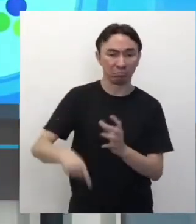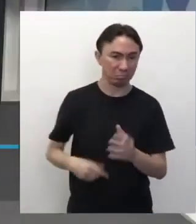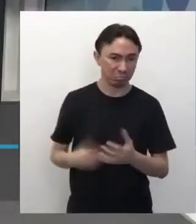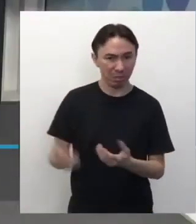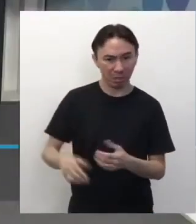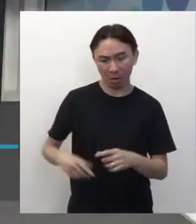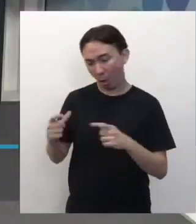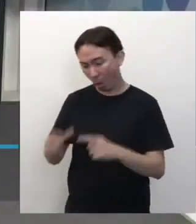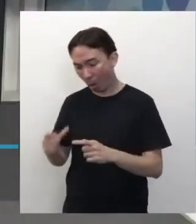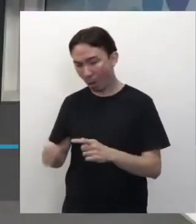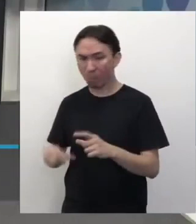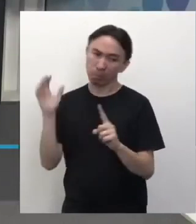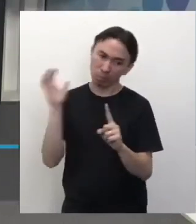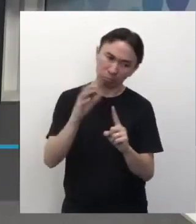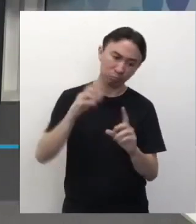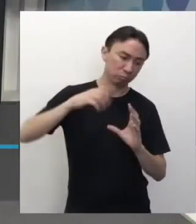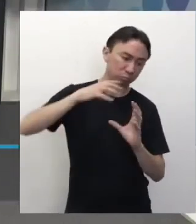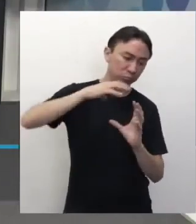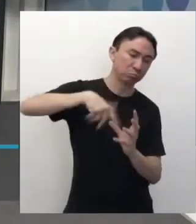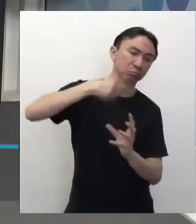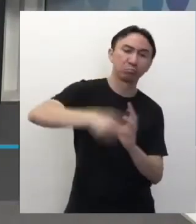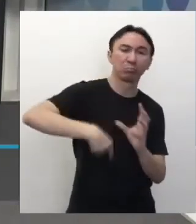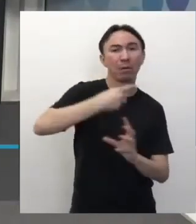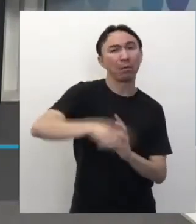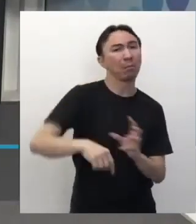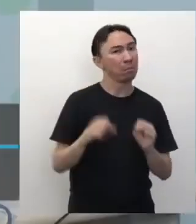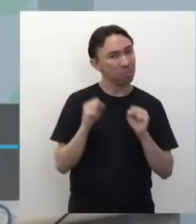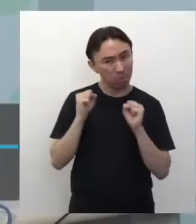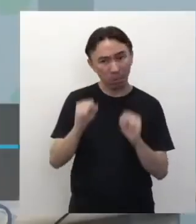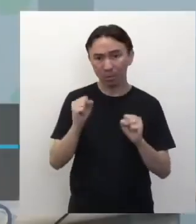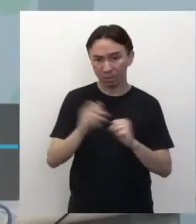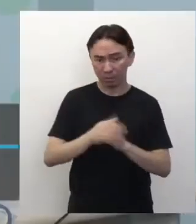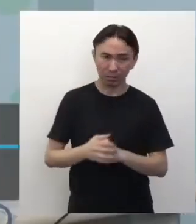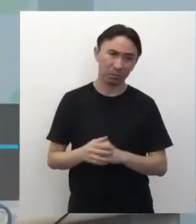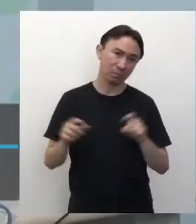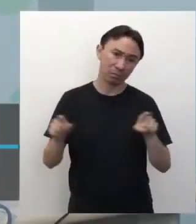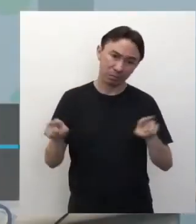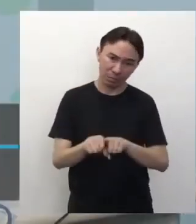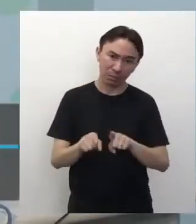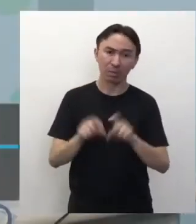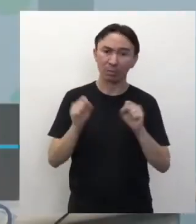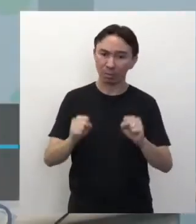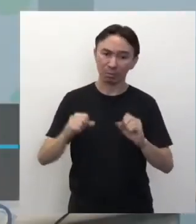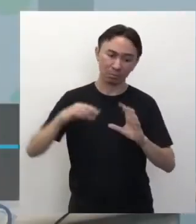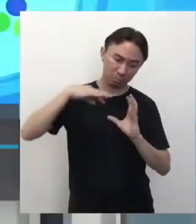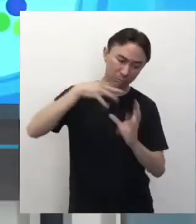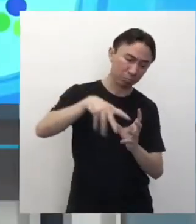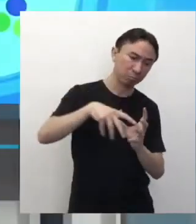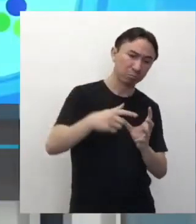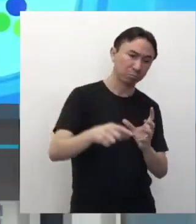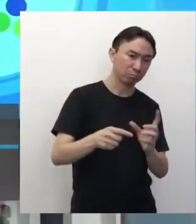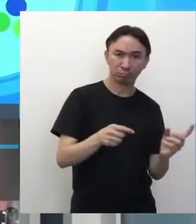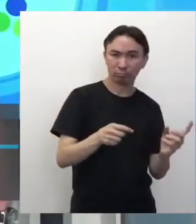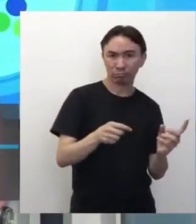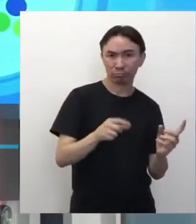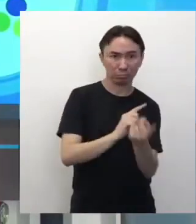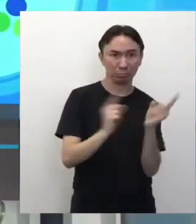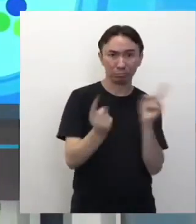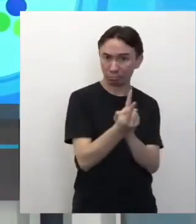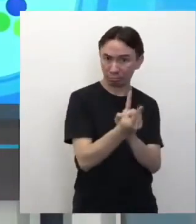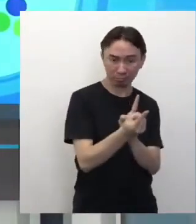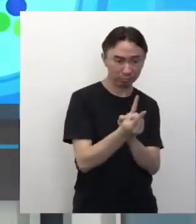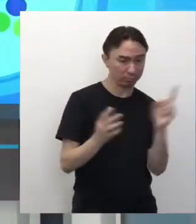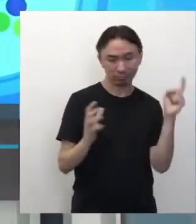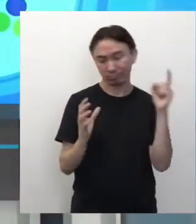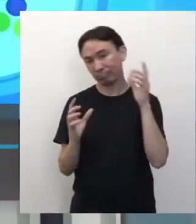como uma regional pode interferir numa mundial. Correto, professora? Exatamente. O caminho inverso também, Também né? o caminho inverso, né? Com a interferência, né,